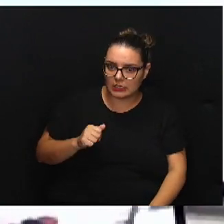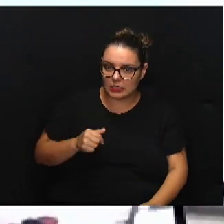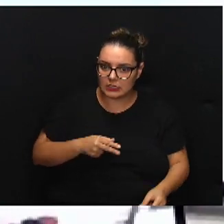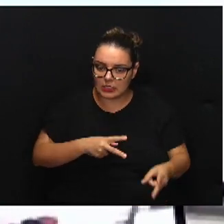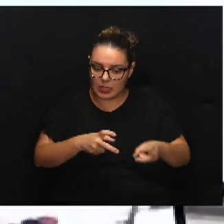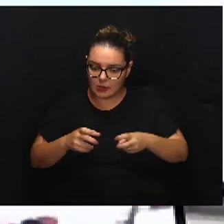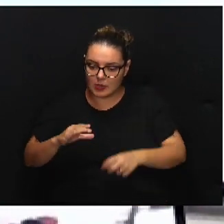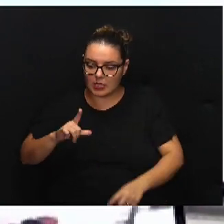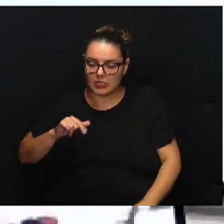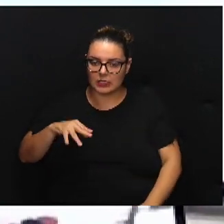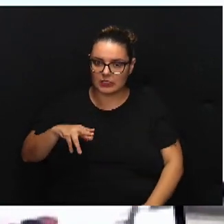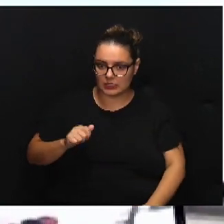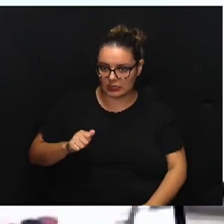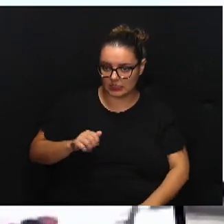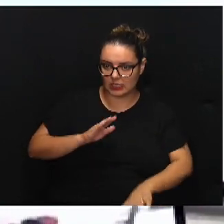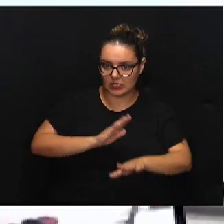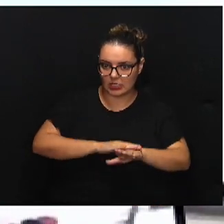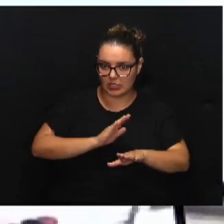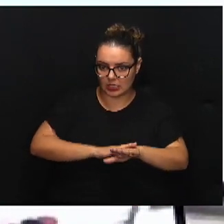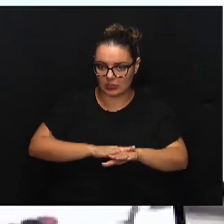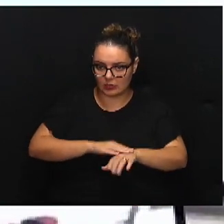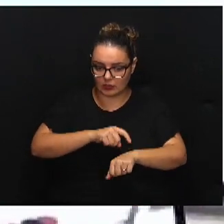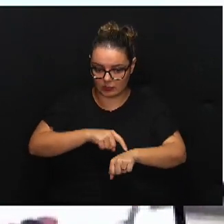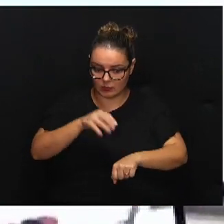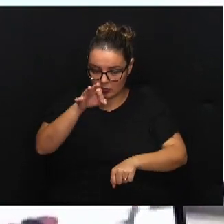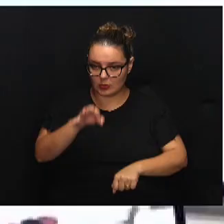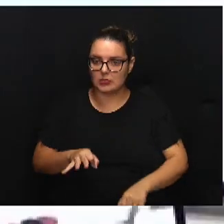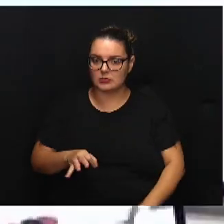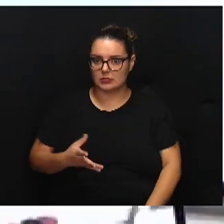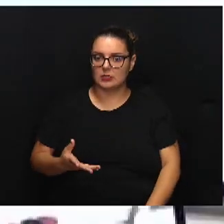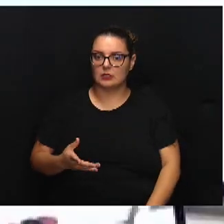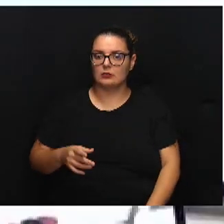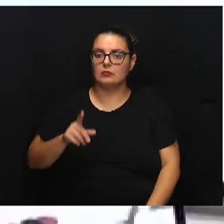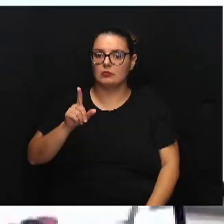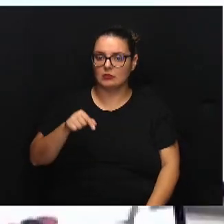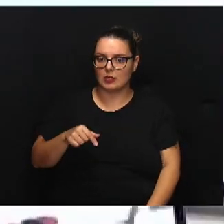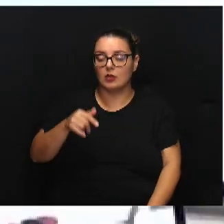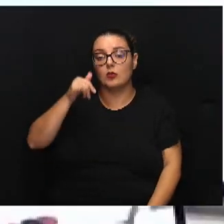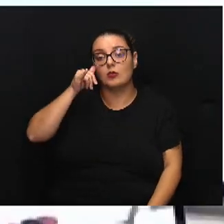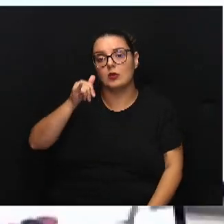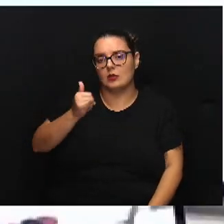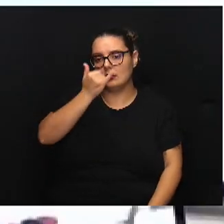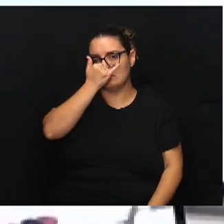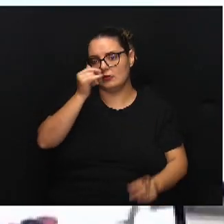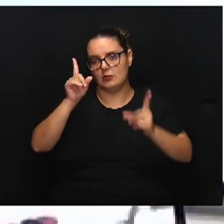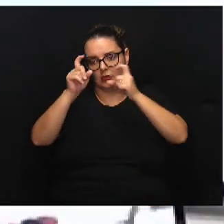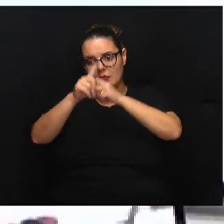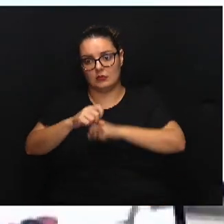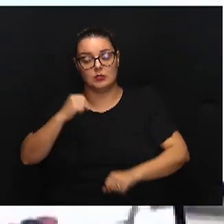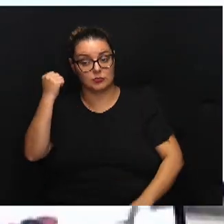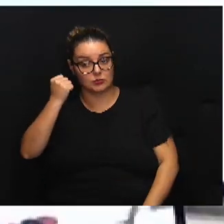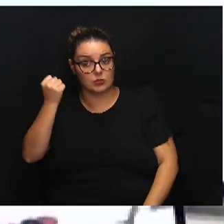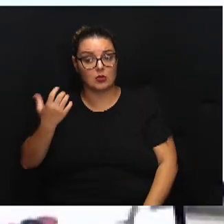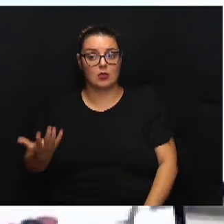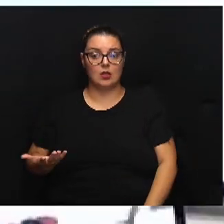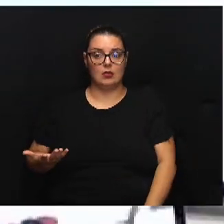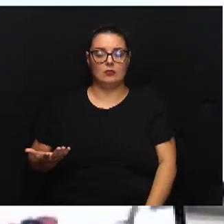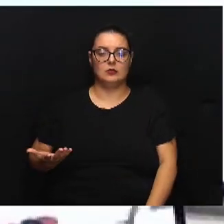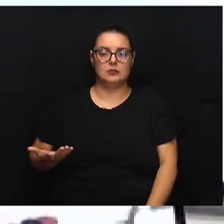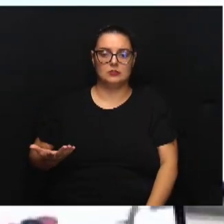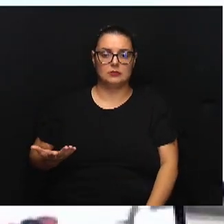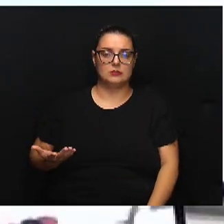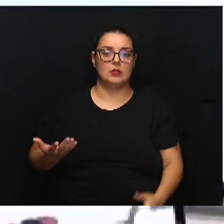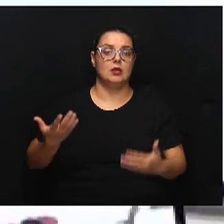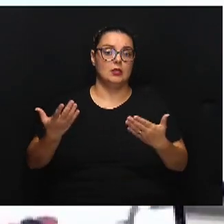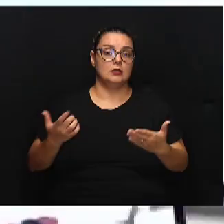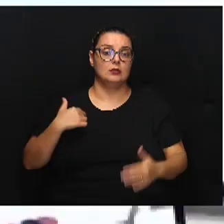clínica e tomar as medidas na hora correta é o que evita as complicações graves, tá? Então, a